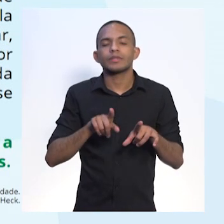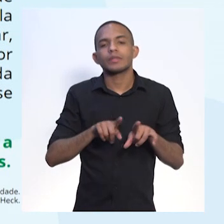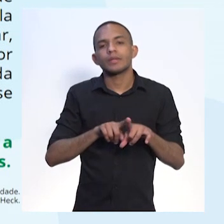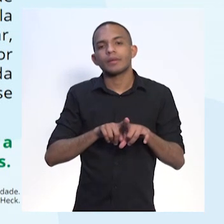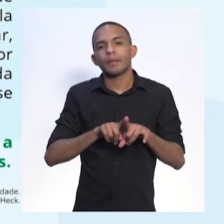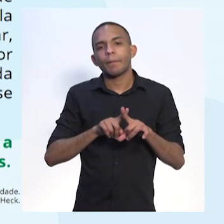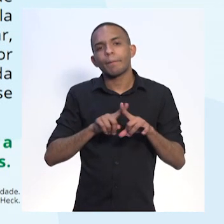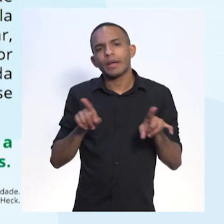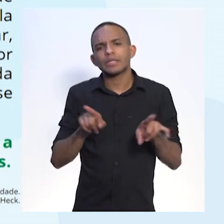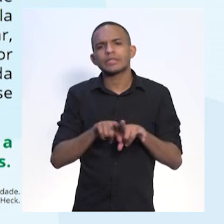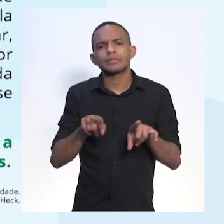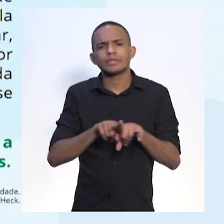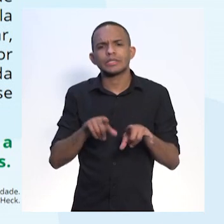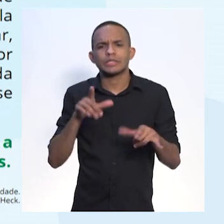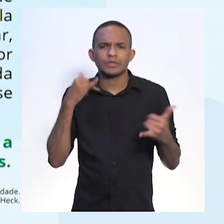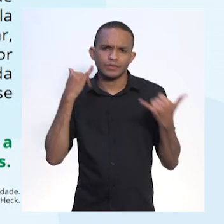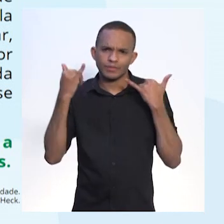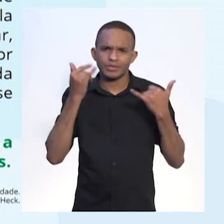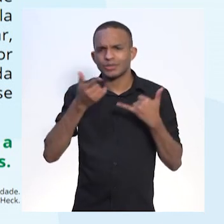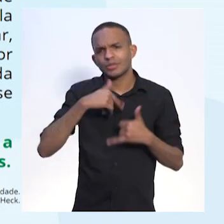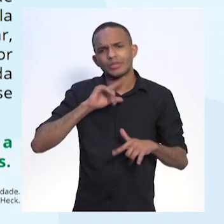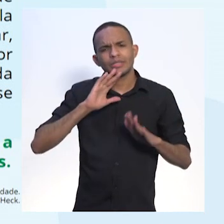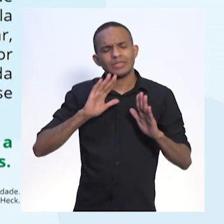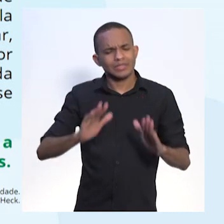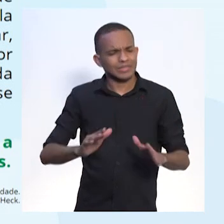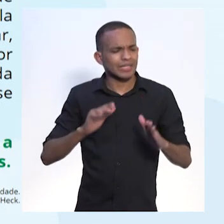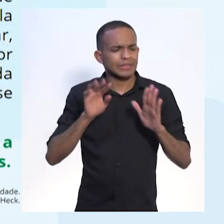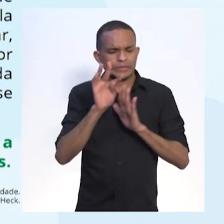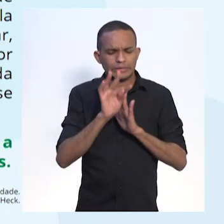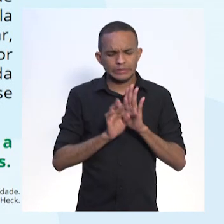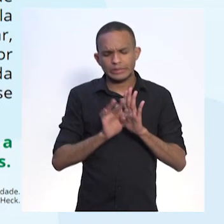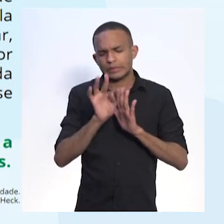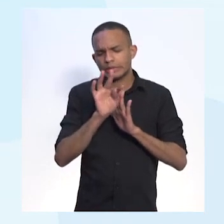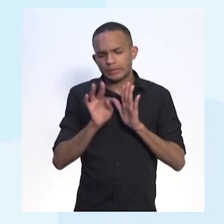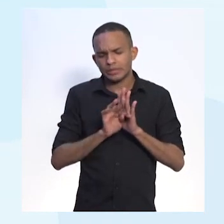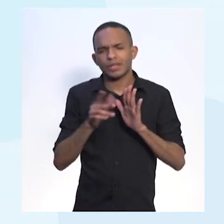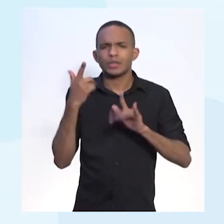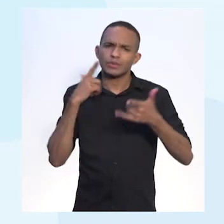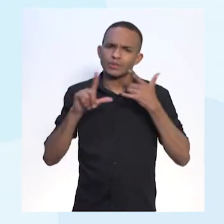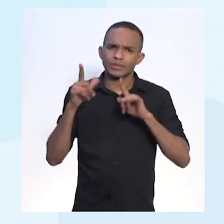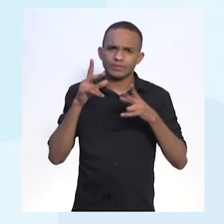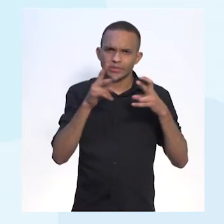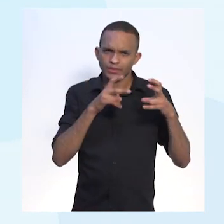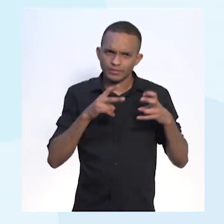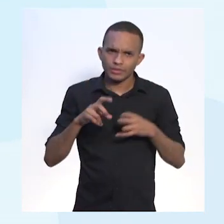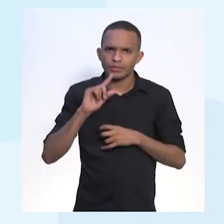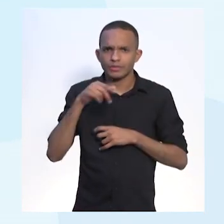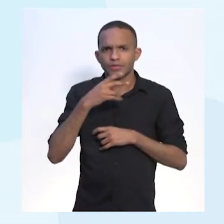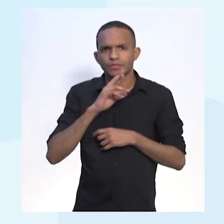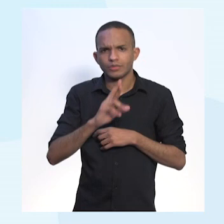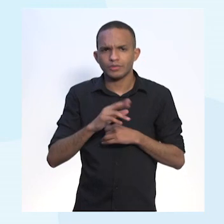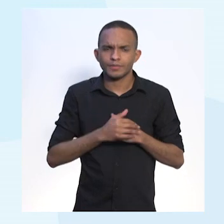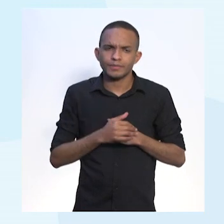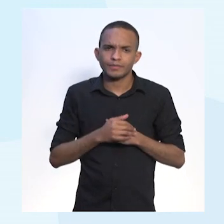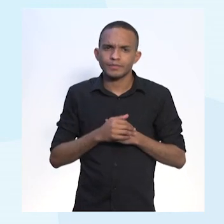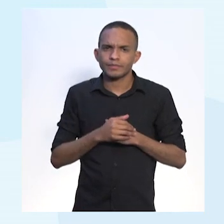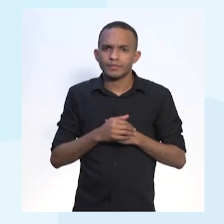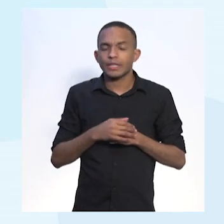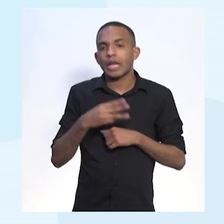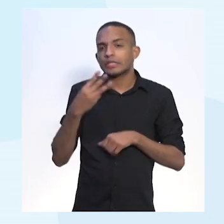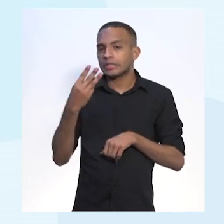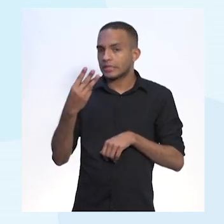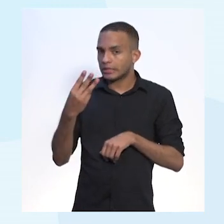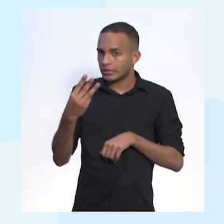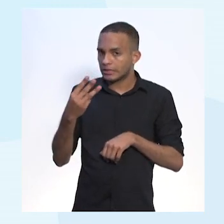para conseguir informações. De tanto que a gente já veio trabalhando esse texto, né? Dá para conseguir. E aí vocês vão responder. Eu vou dar